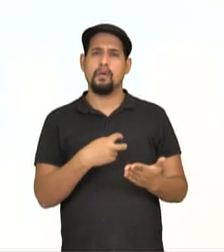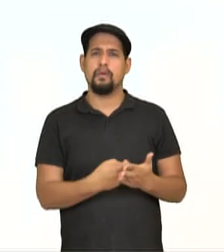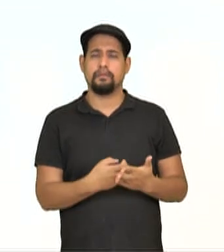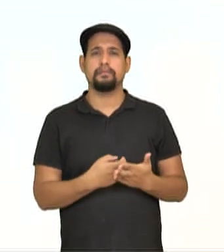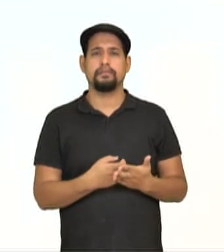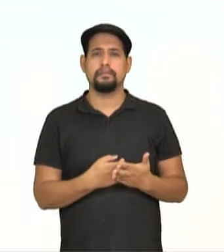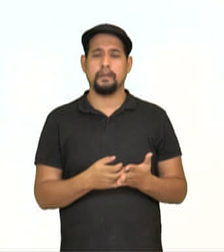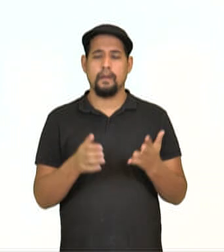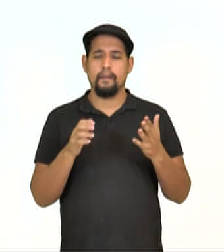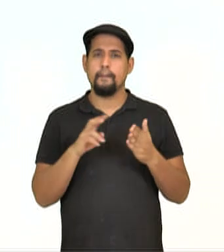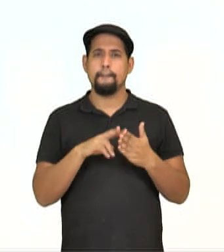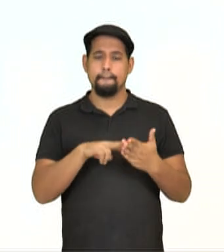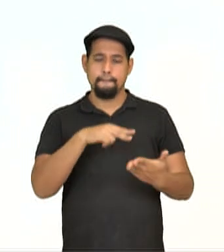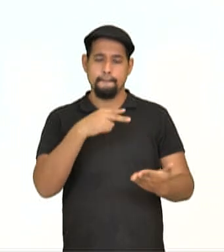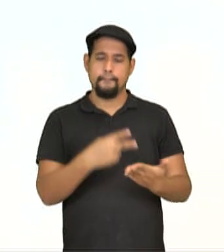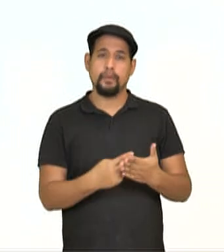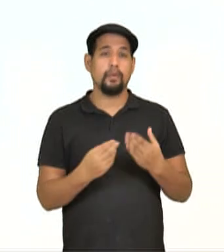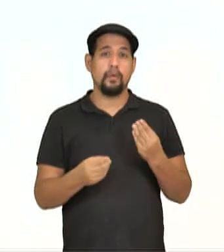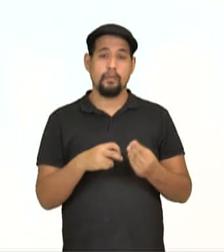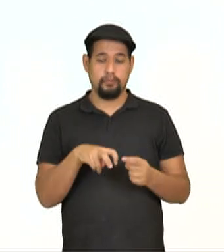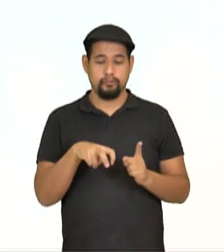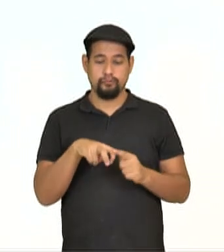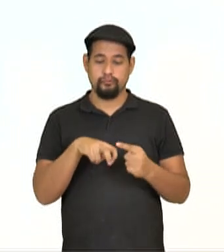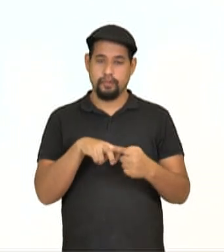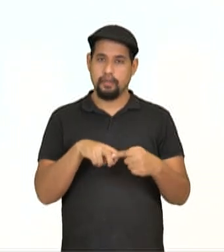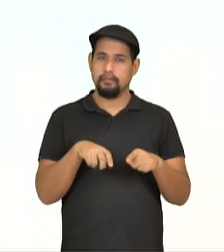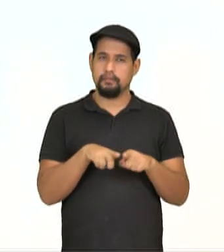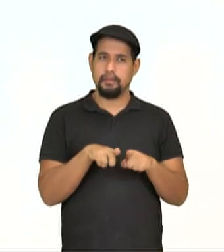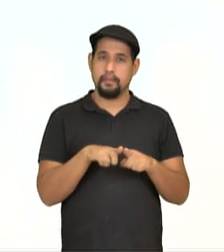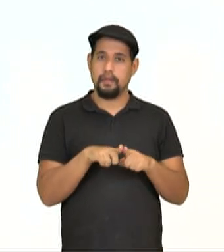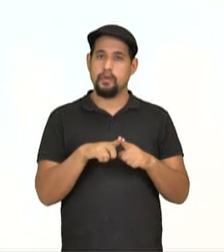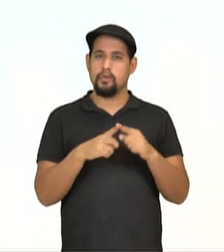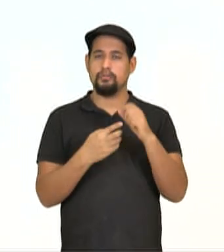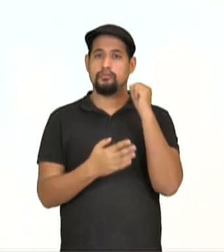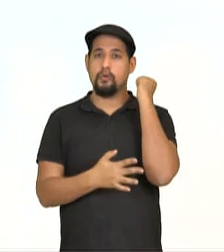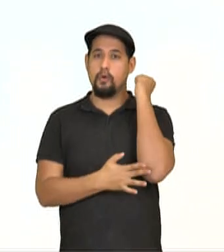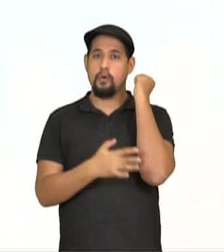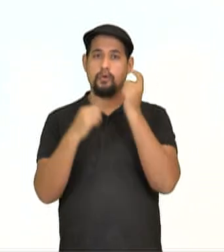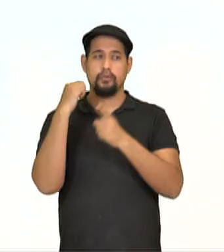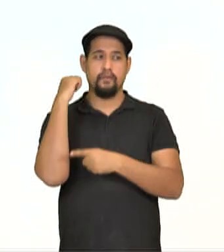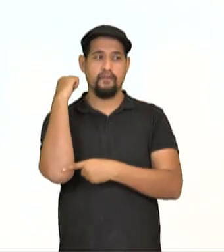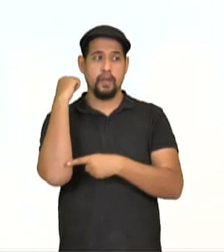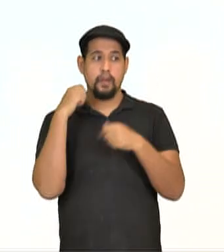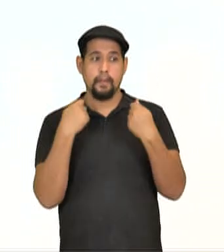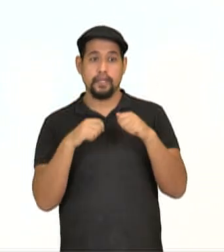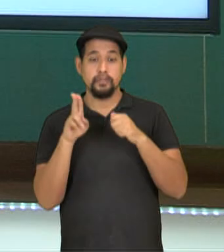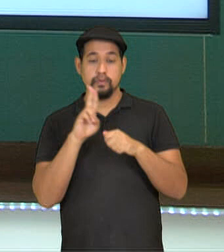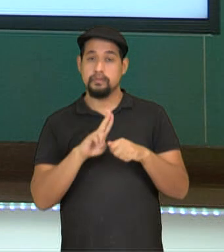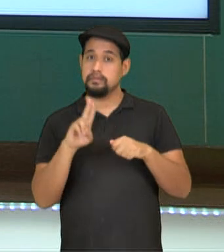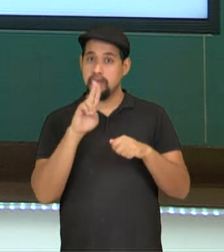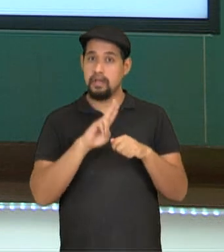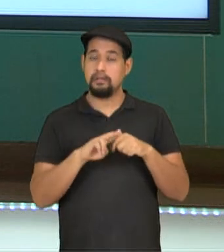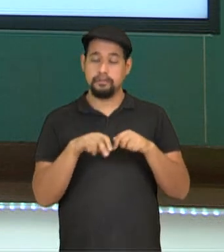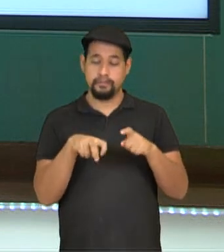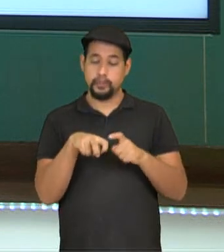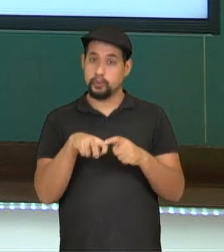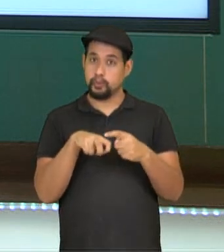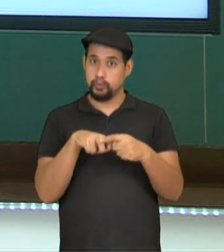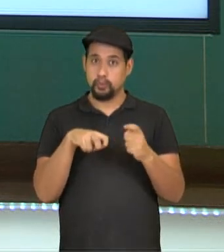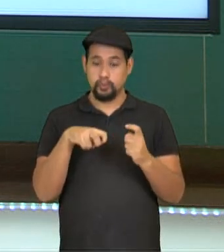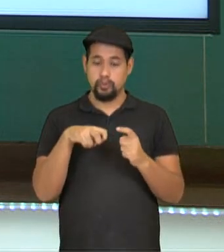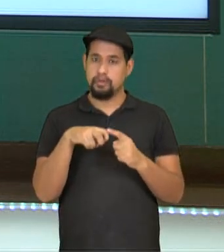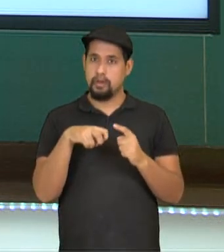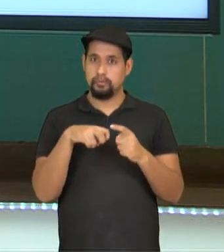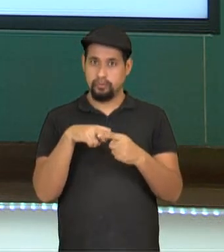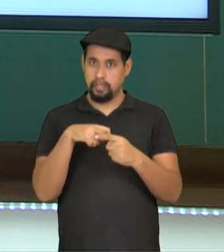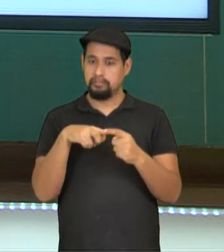ao choque com o solo? O joelho e o cotovelo. Então você vai precisar de joelheiras e